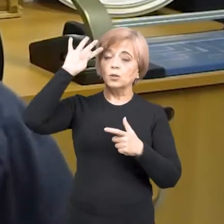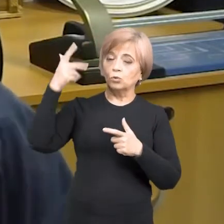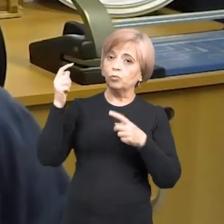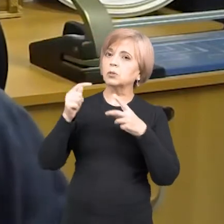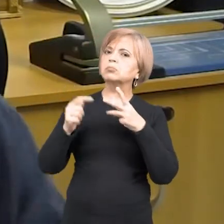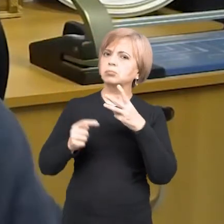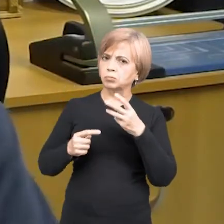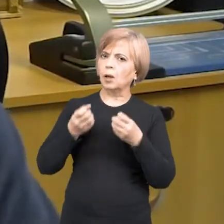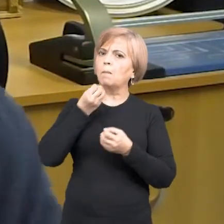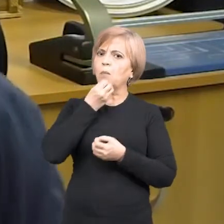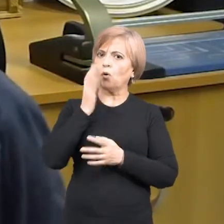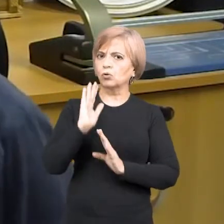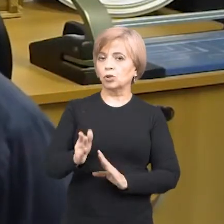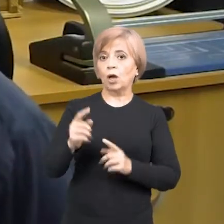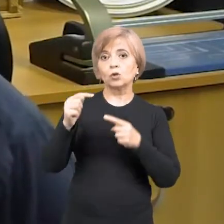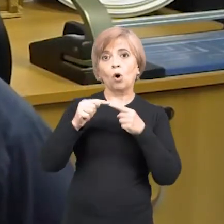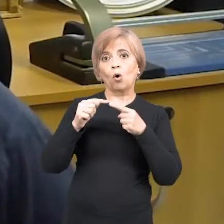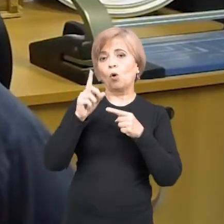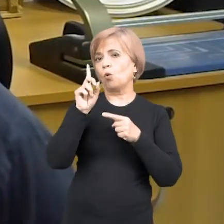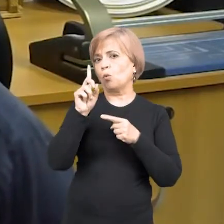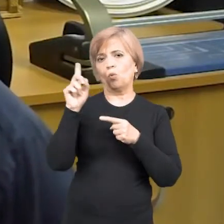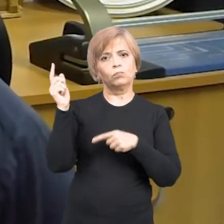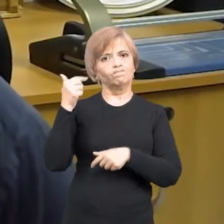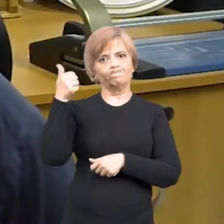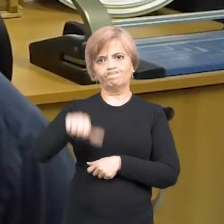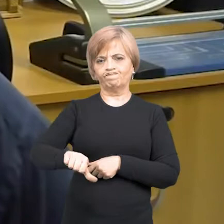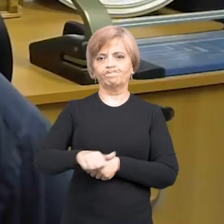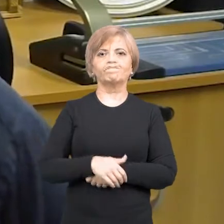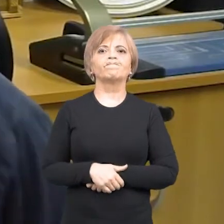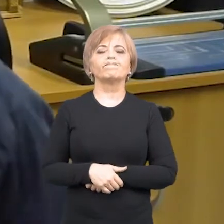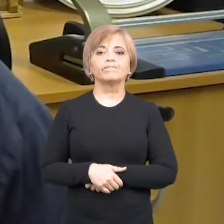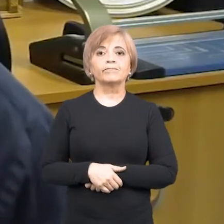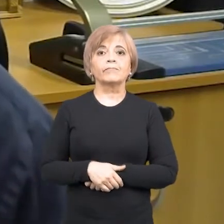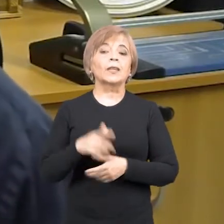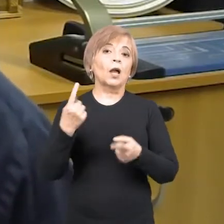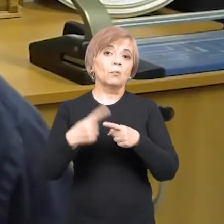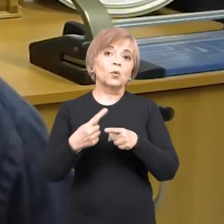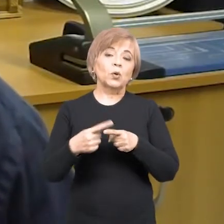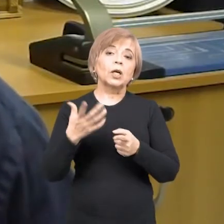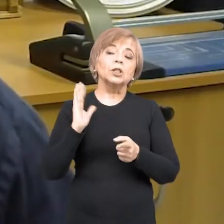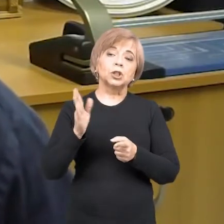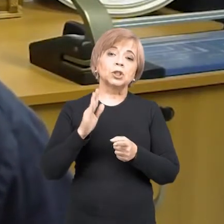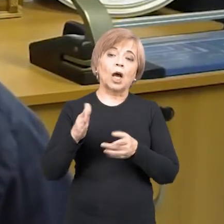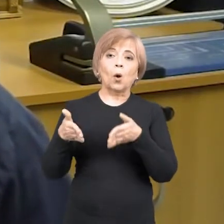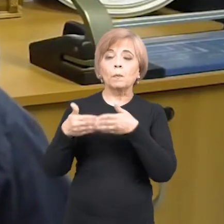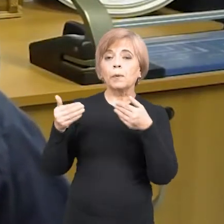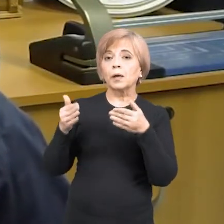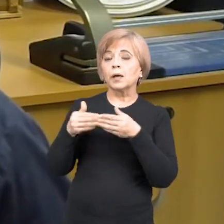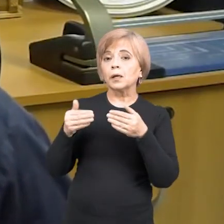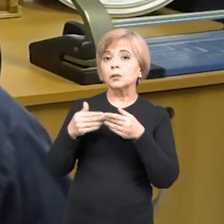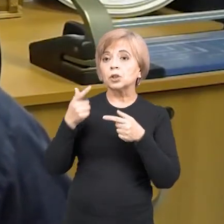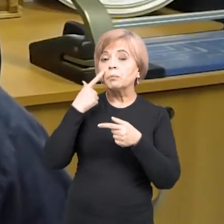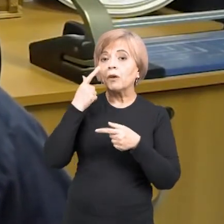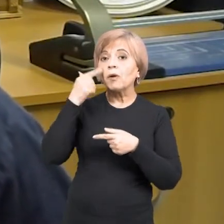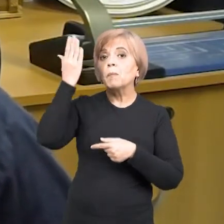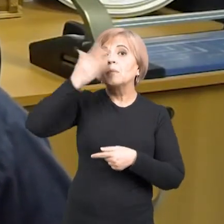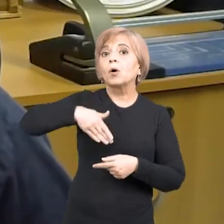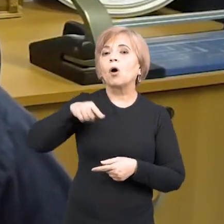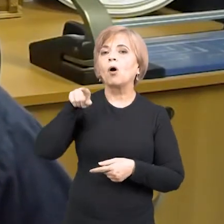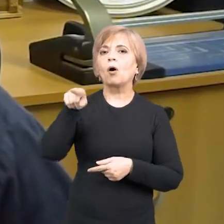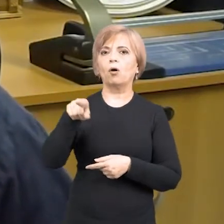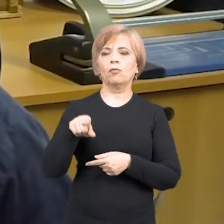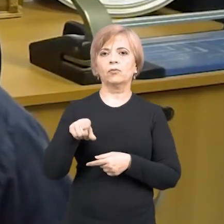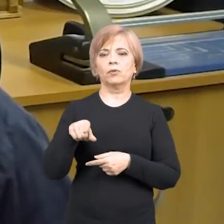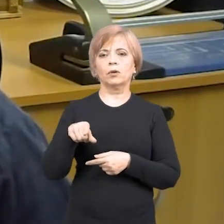resolvida extrajudicialmente, só ficou esse ponto controvertido. Tanto que foi formulado pedido de tutela de evidência,